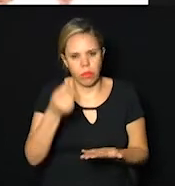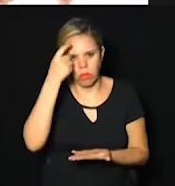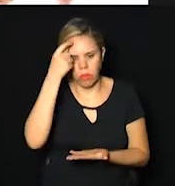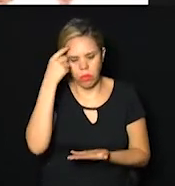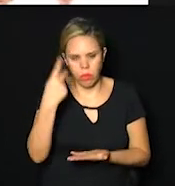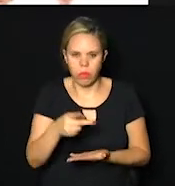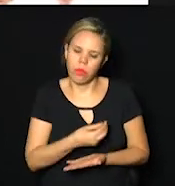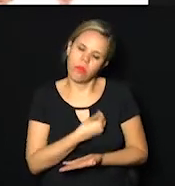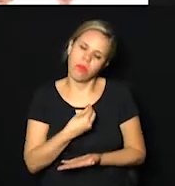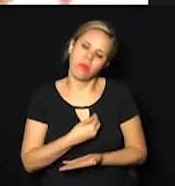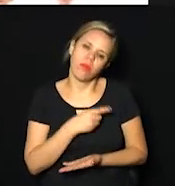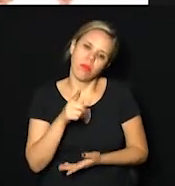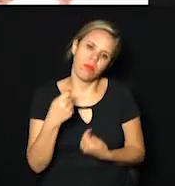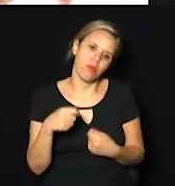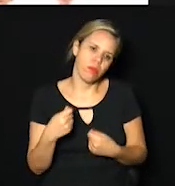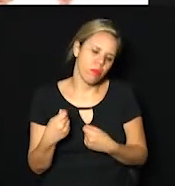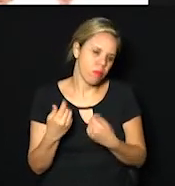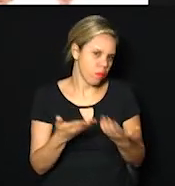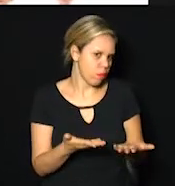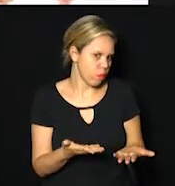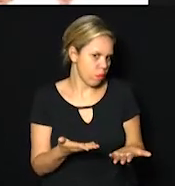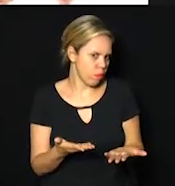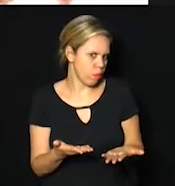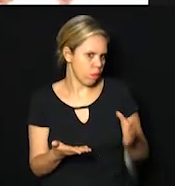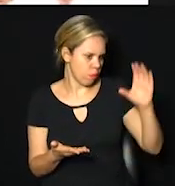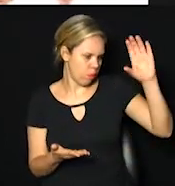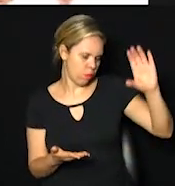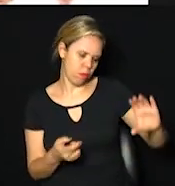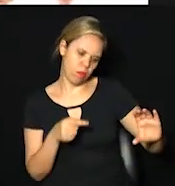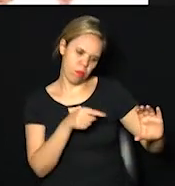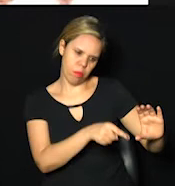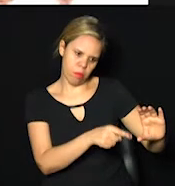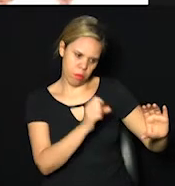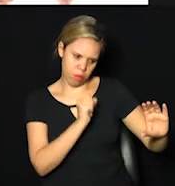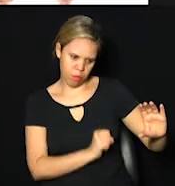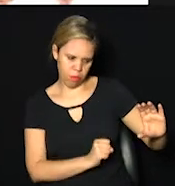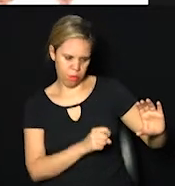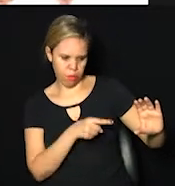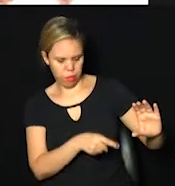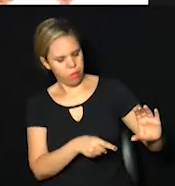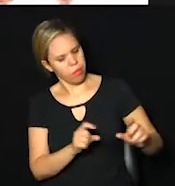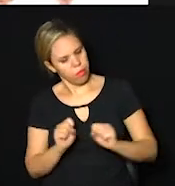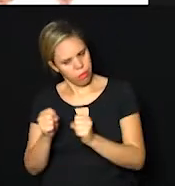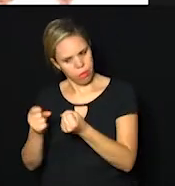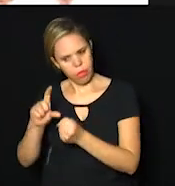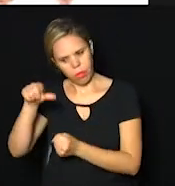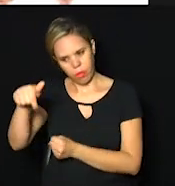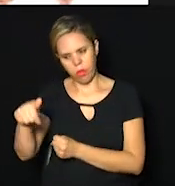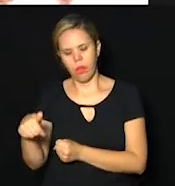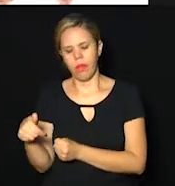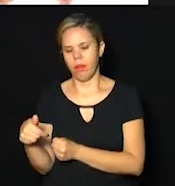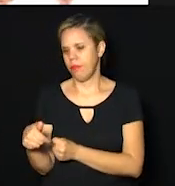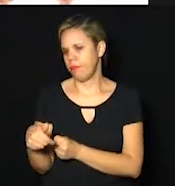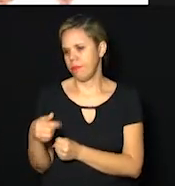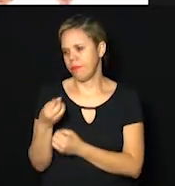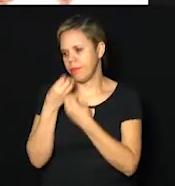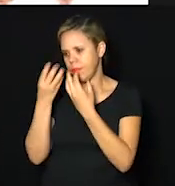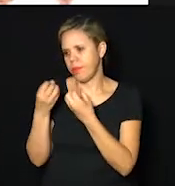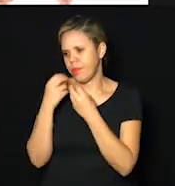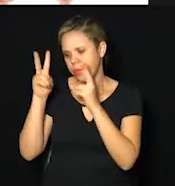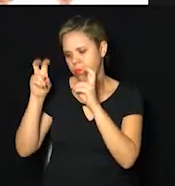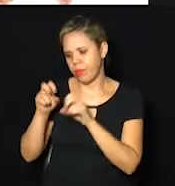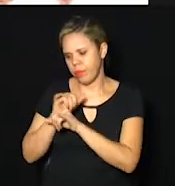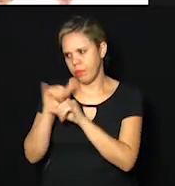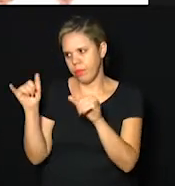vida. O que você precisa entregar para o cidadão, para ele poder te defender, para ele poder falar sobre